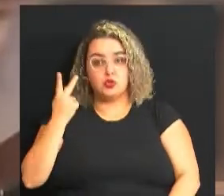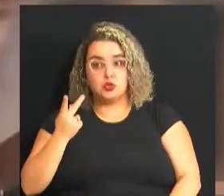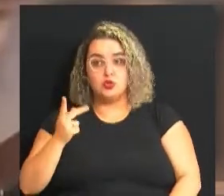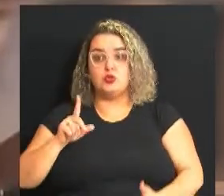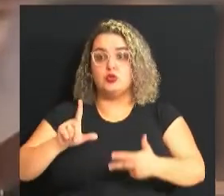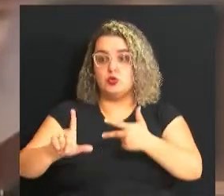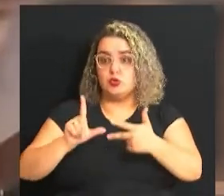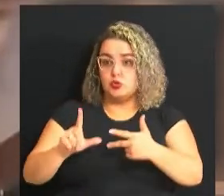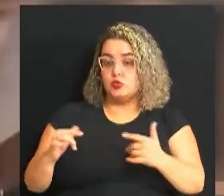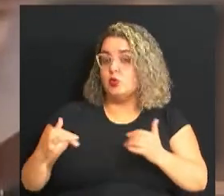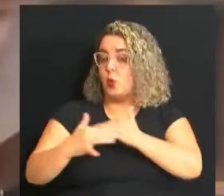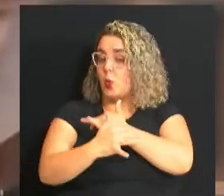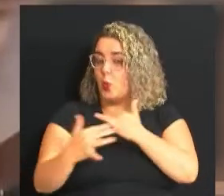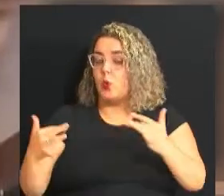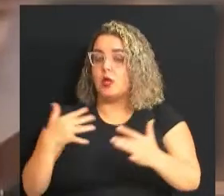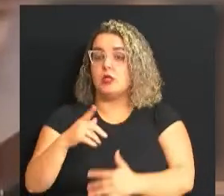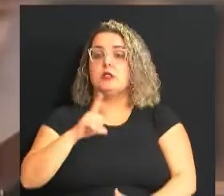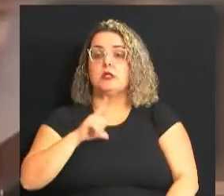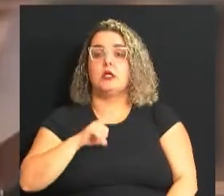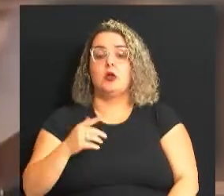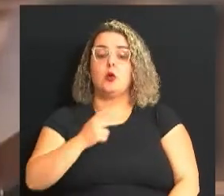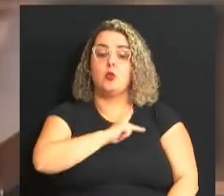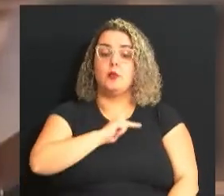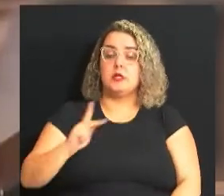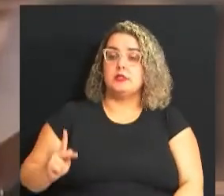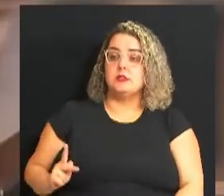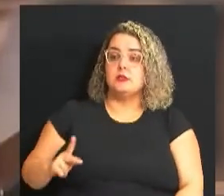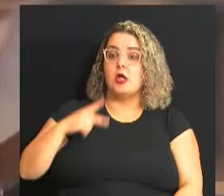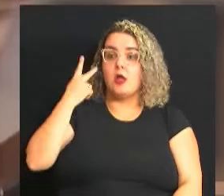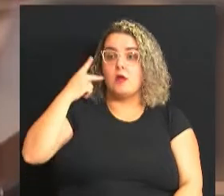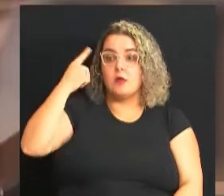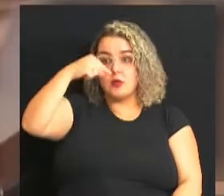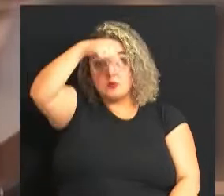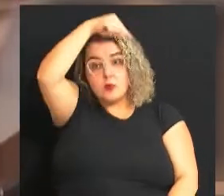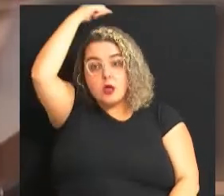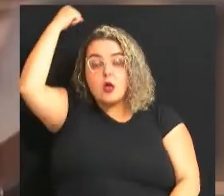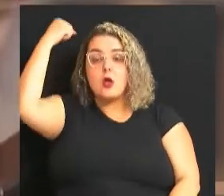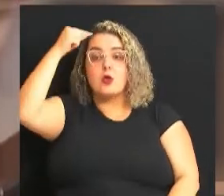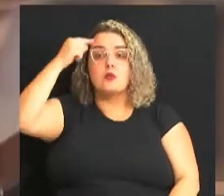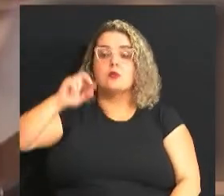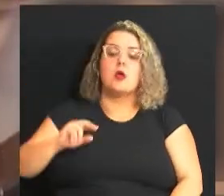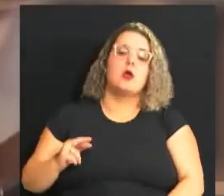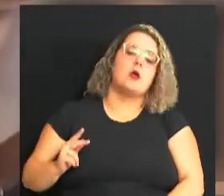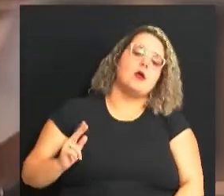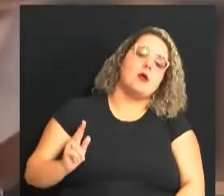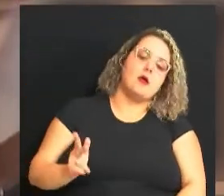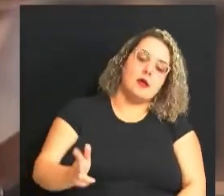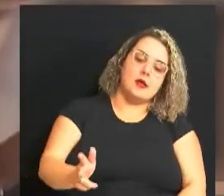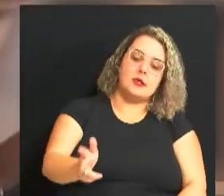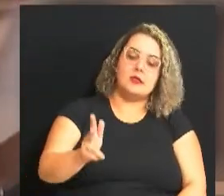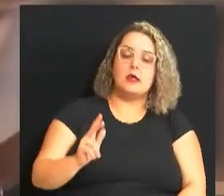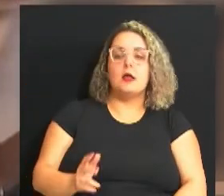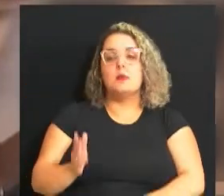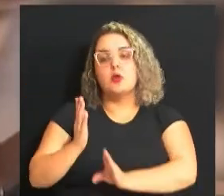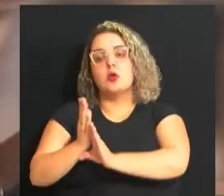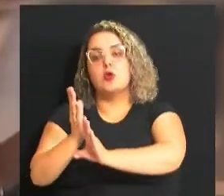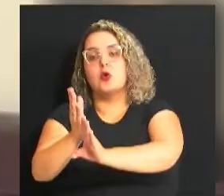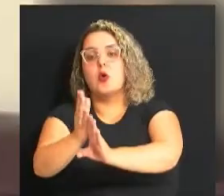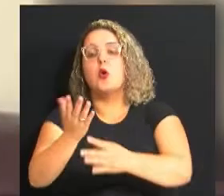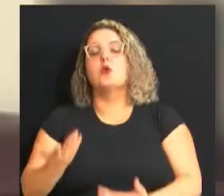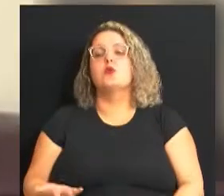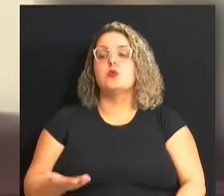Legislação Urbanística tem como presidente o vereador Paulo Gaspar, que há vários encontros busca discutir